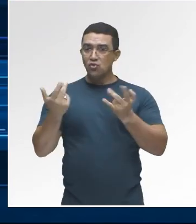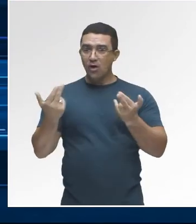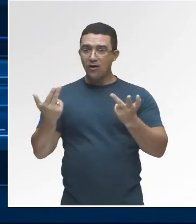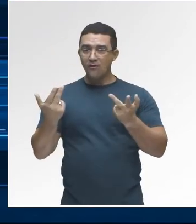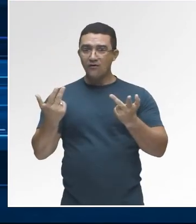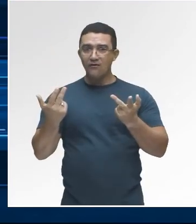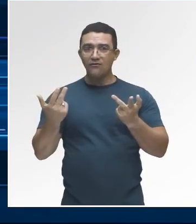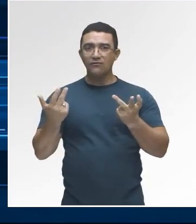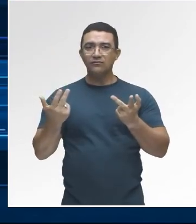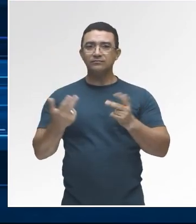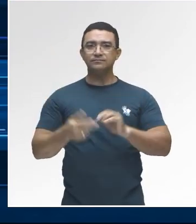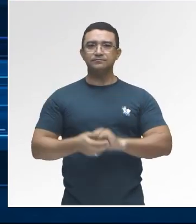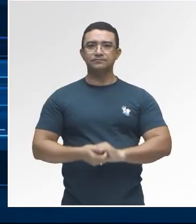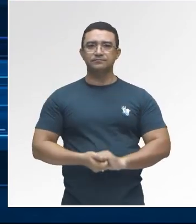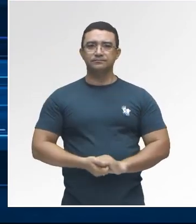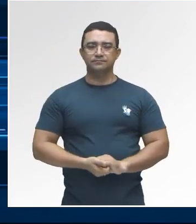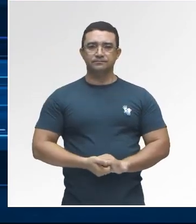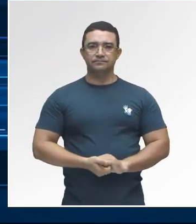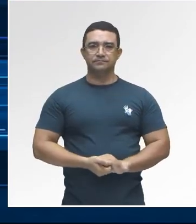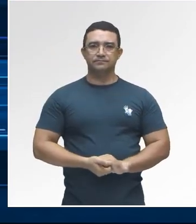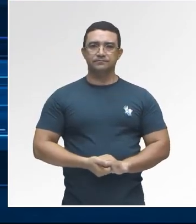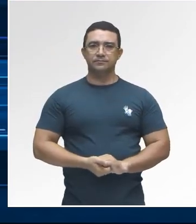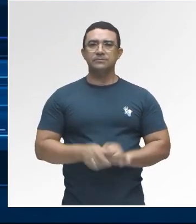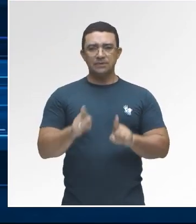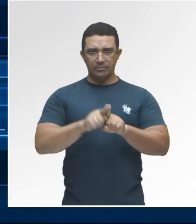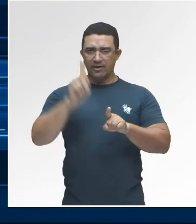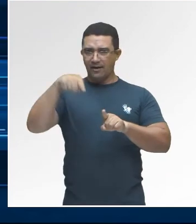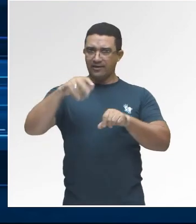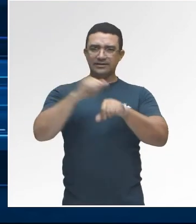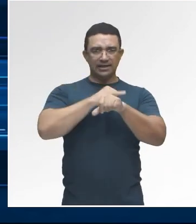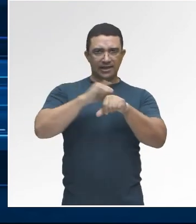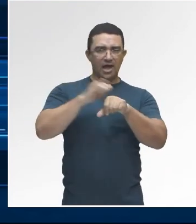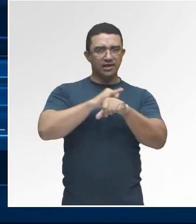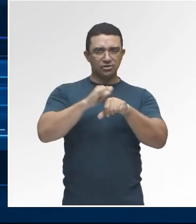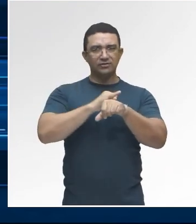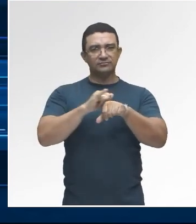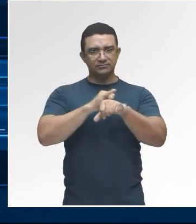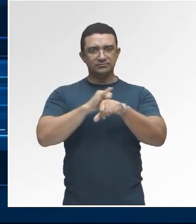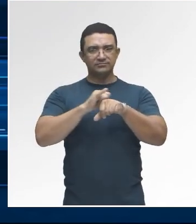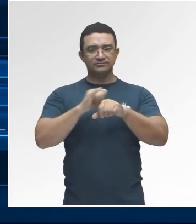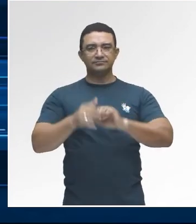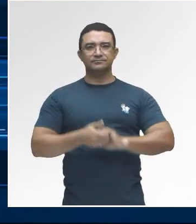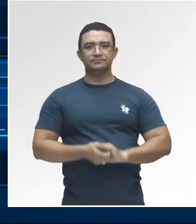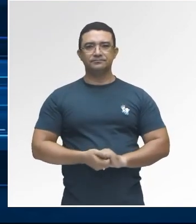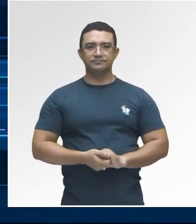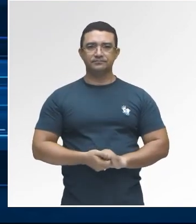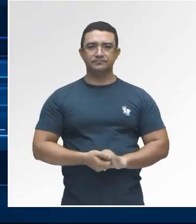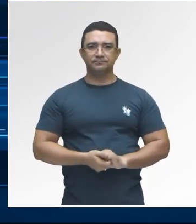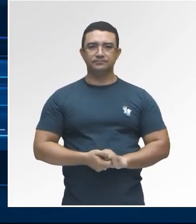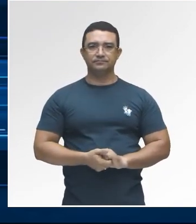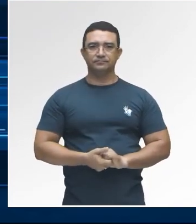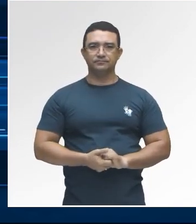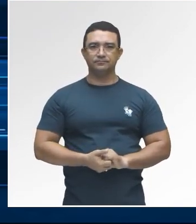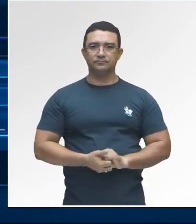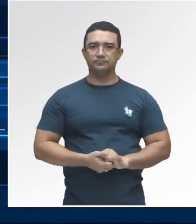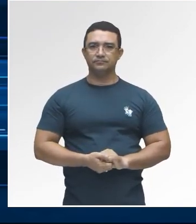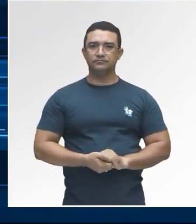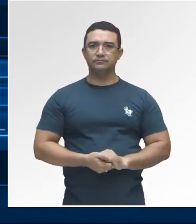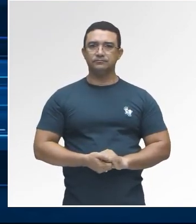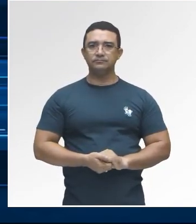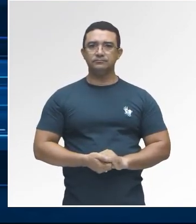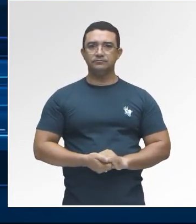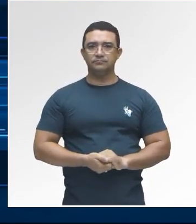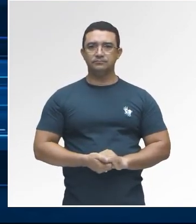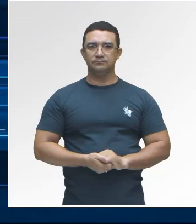What happens to the body? Né? O que acontece ao corpo, certo? Continuando.